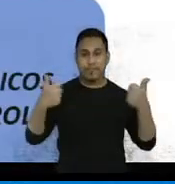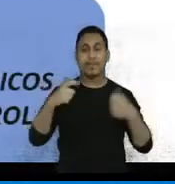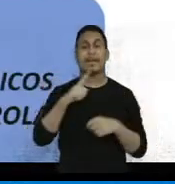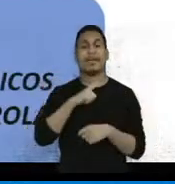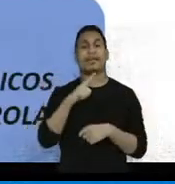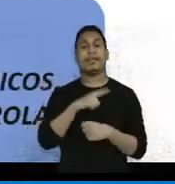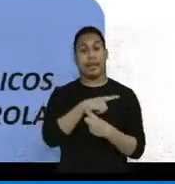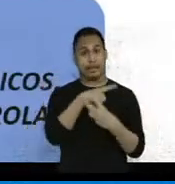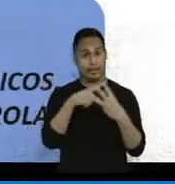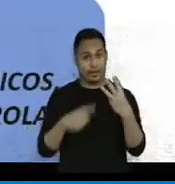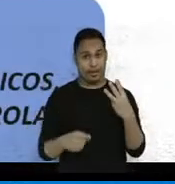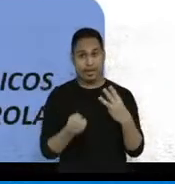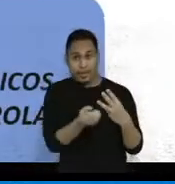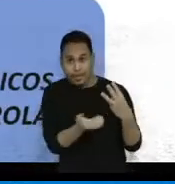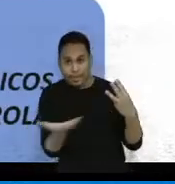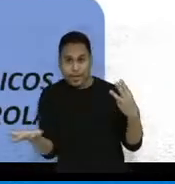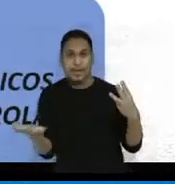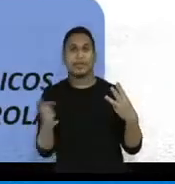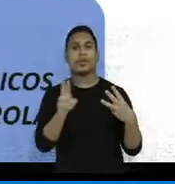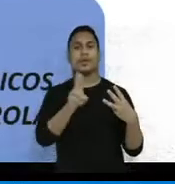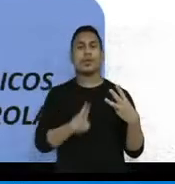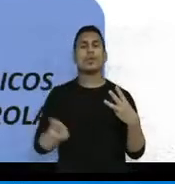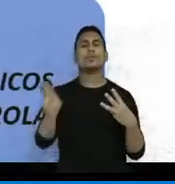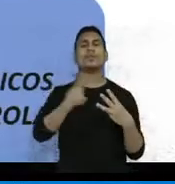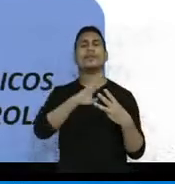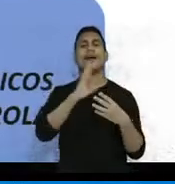serotonina no nosso cérebro e, com isso, reduzir a